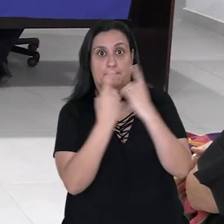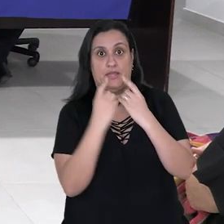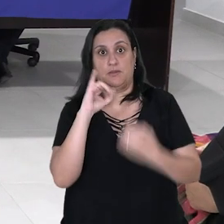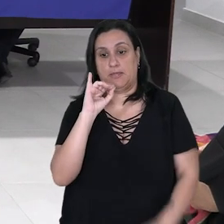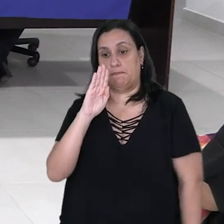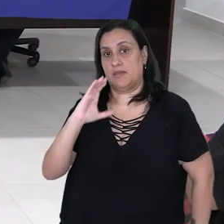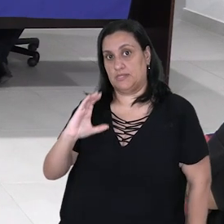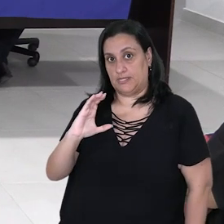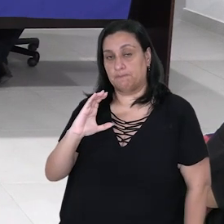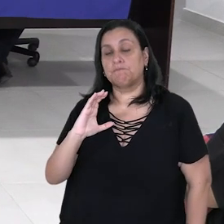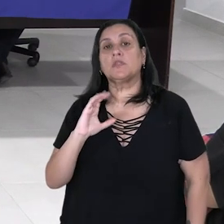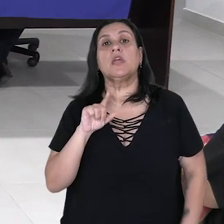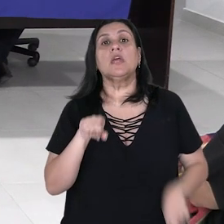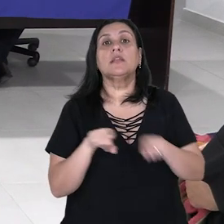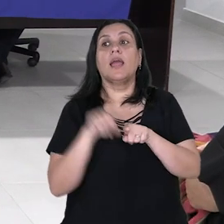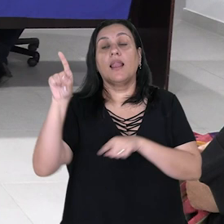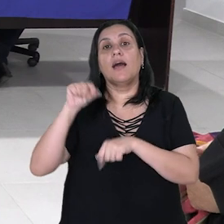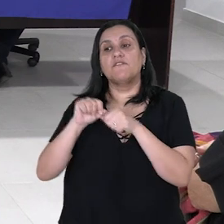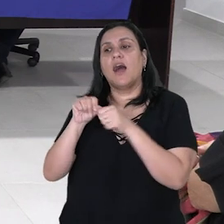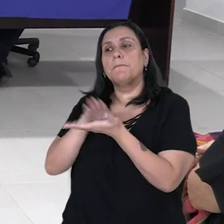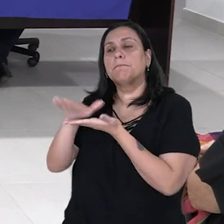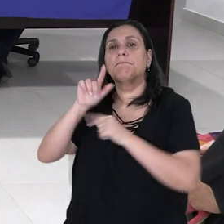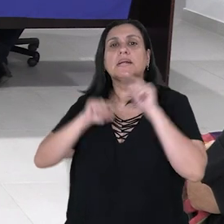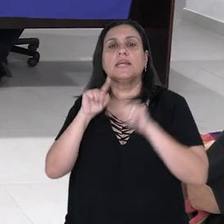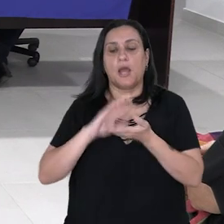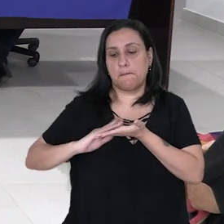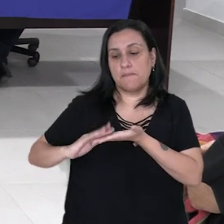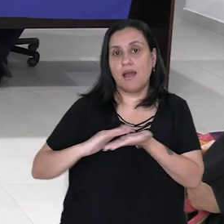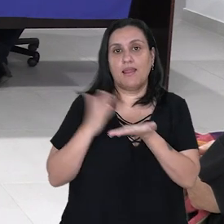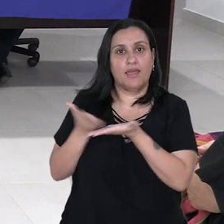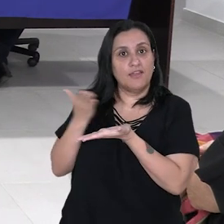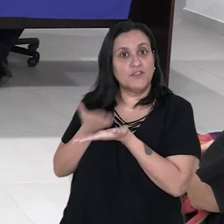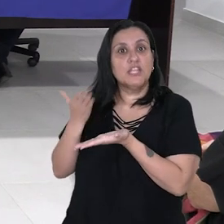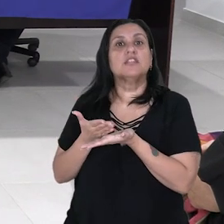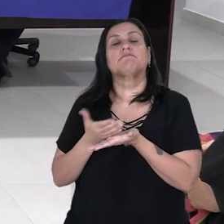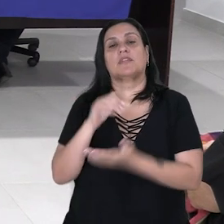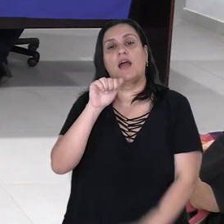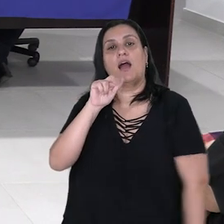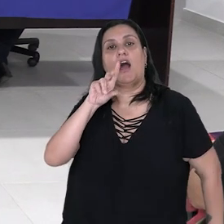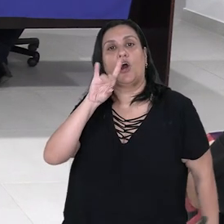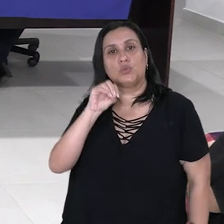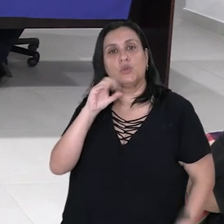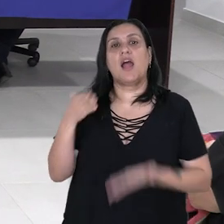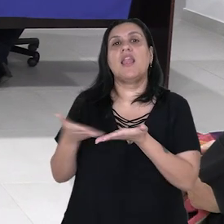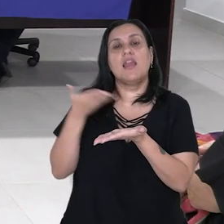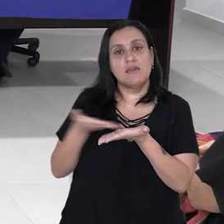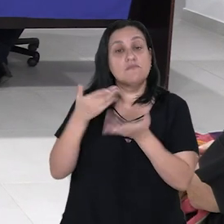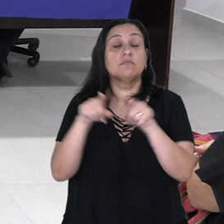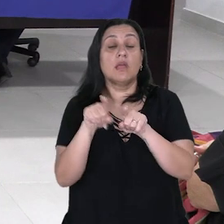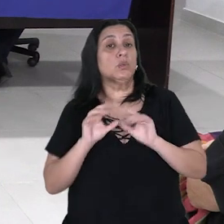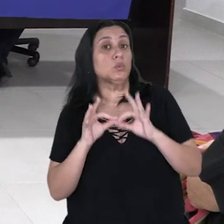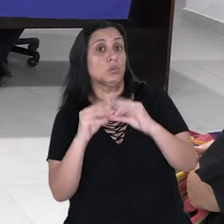e lá a gente produz material em braille, revistas, livros, audiolivros, outros materiais